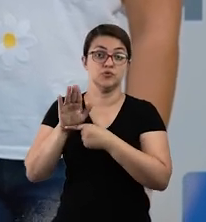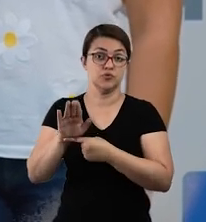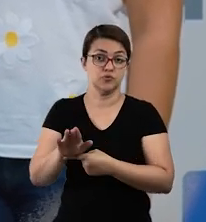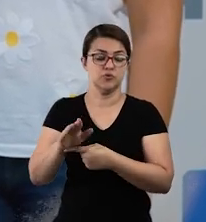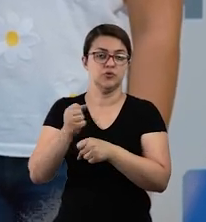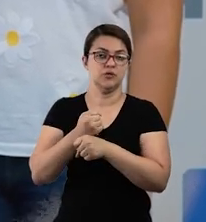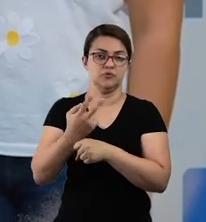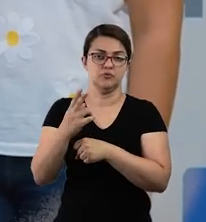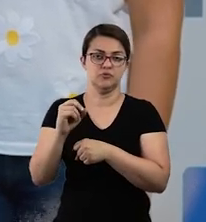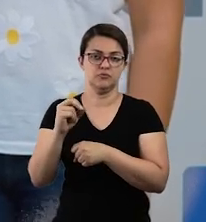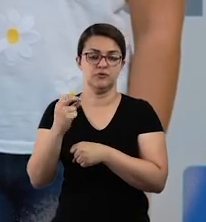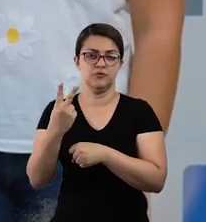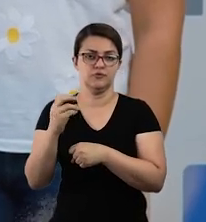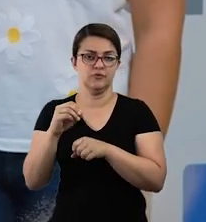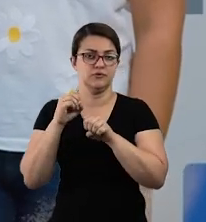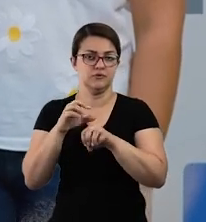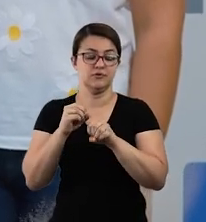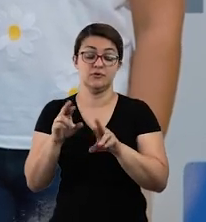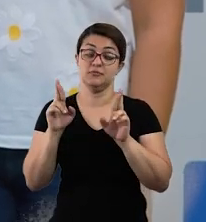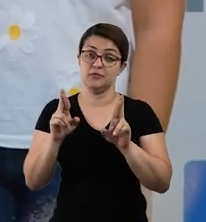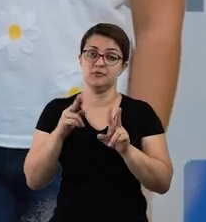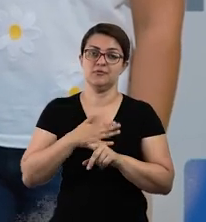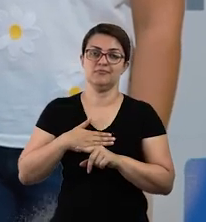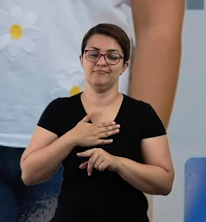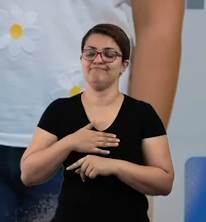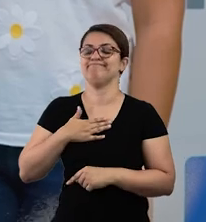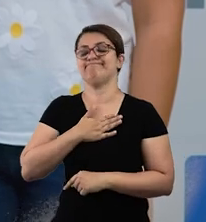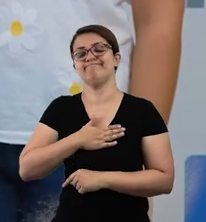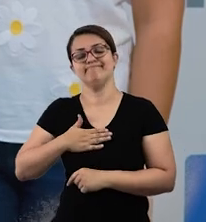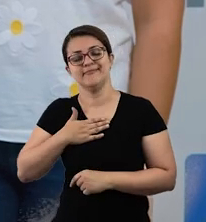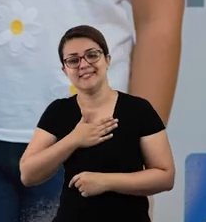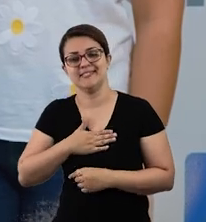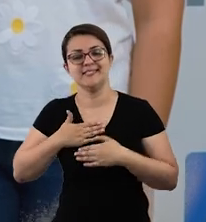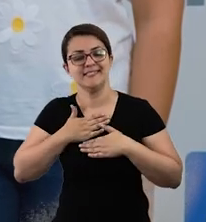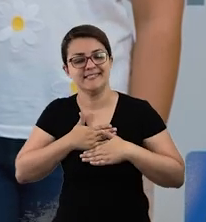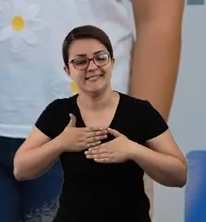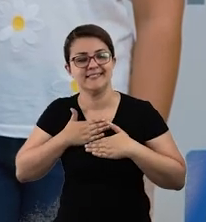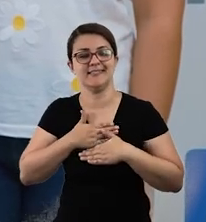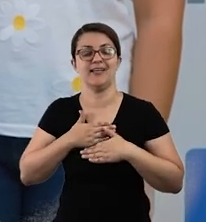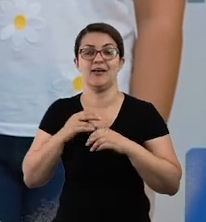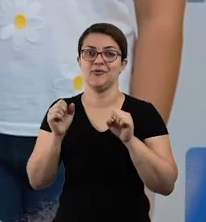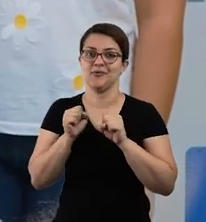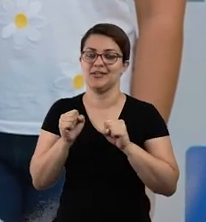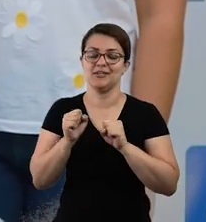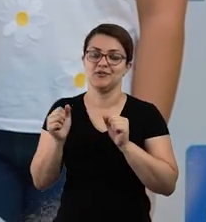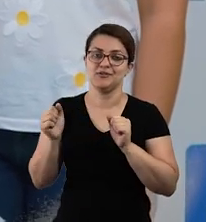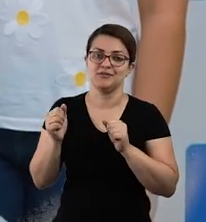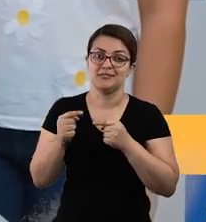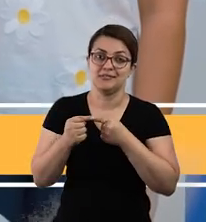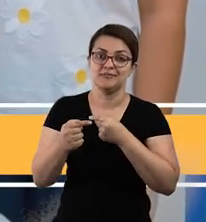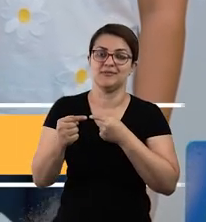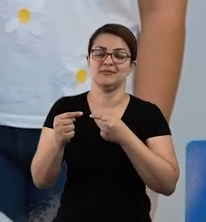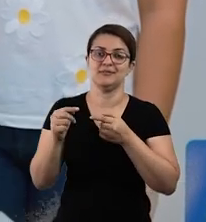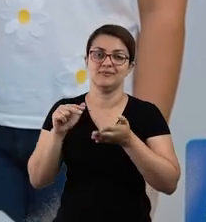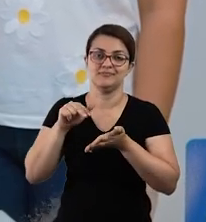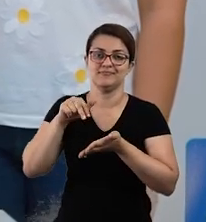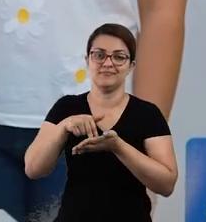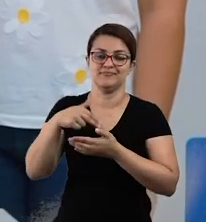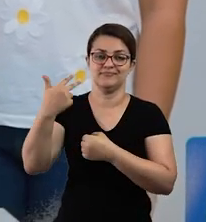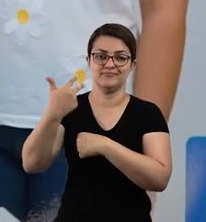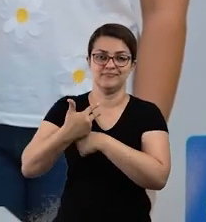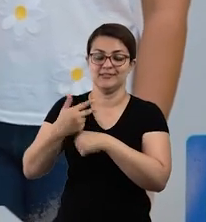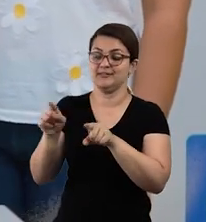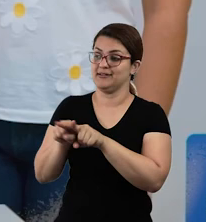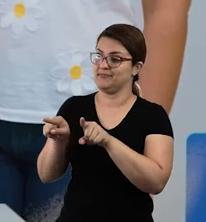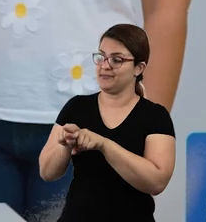de 2020. Espero que vocês tenham gostado, foi um prazer, adorei estar aqui com vocês todas as semanas, assim